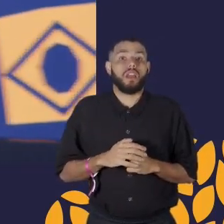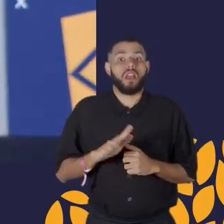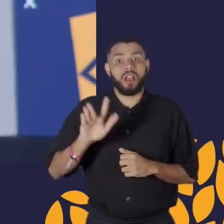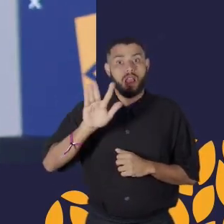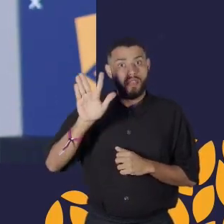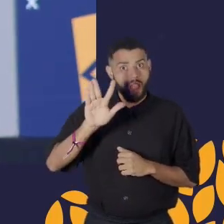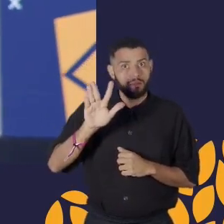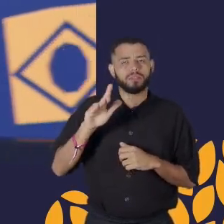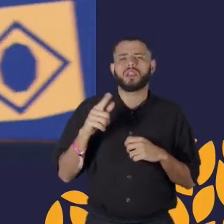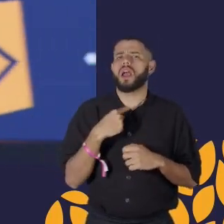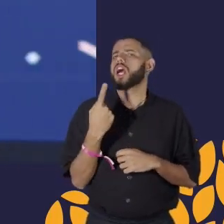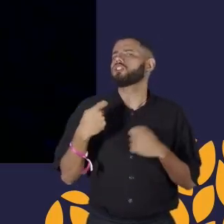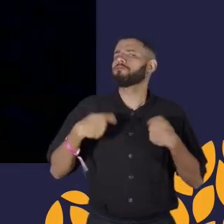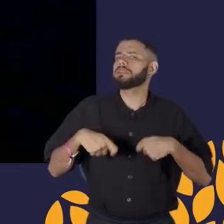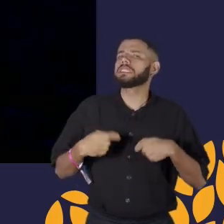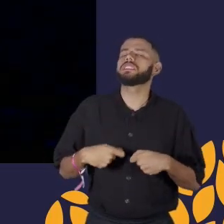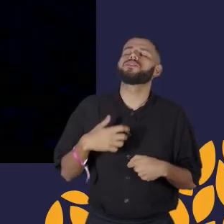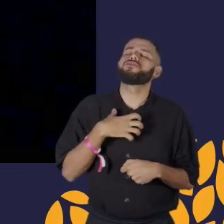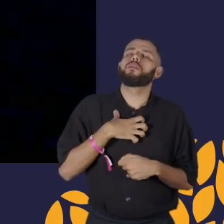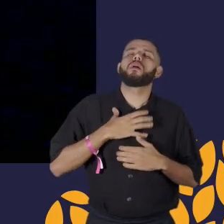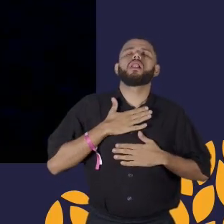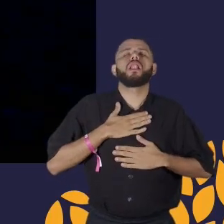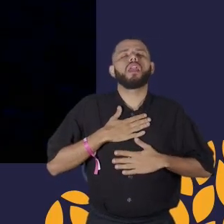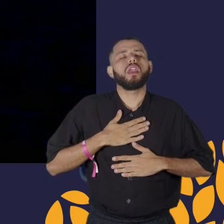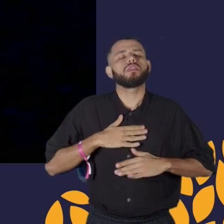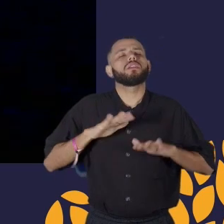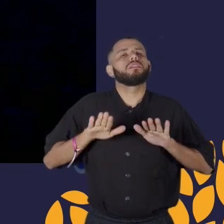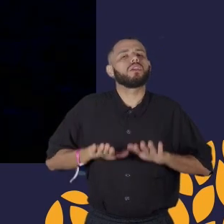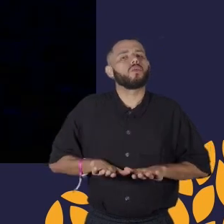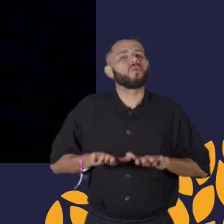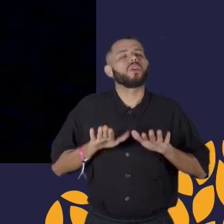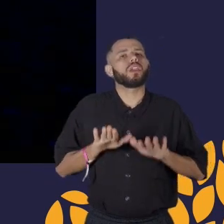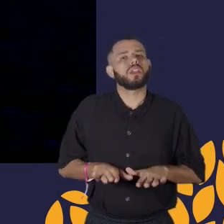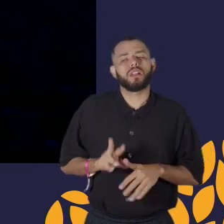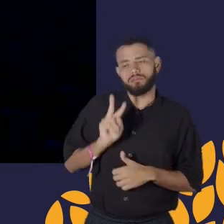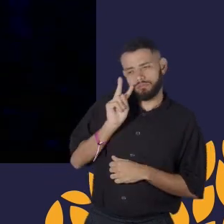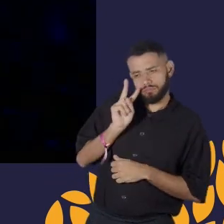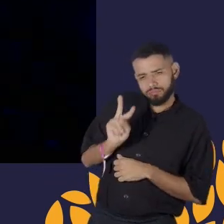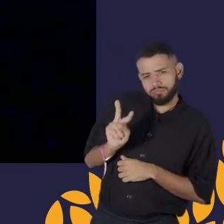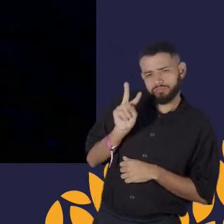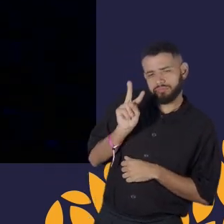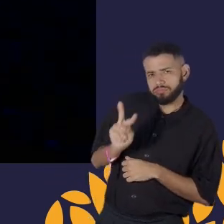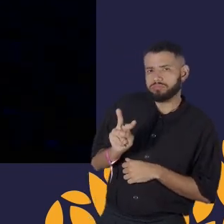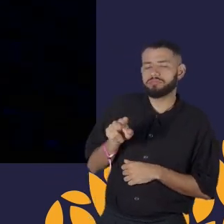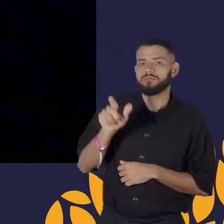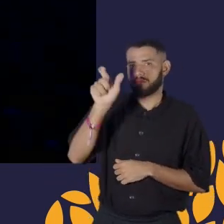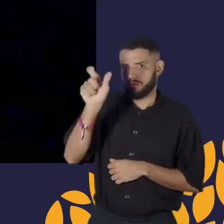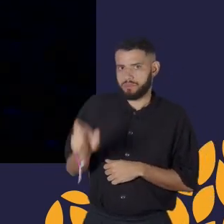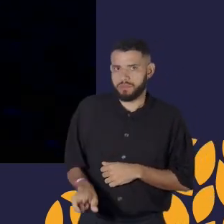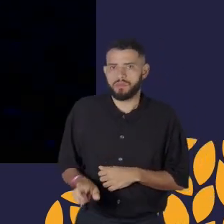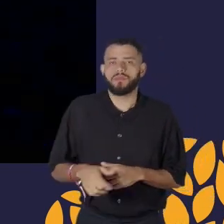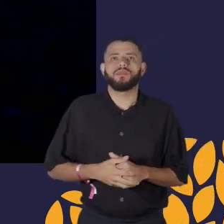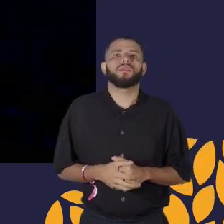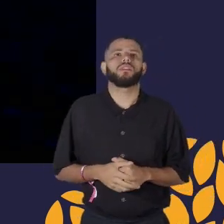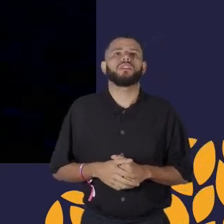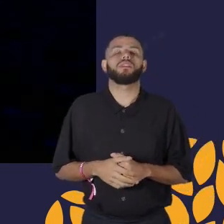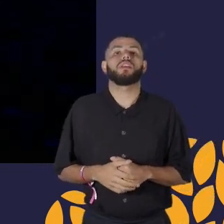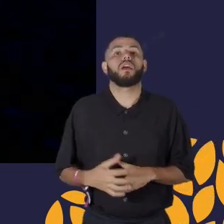forma lenta, tranquila, observando esse paciente. E assim, pessoal, a